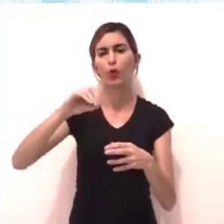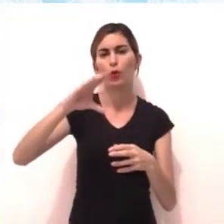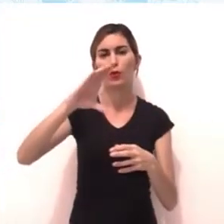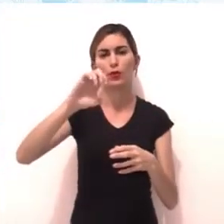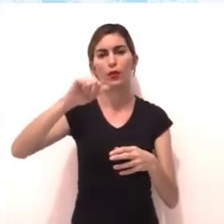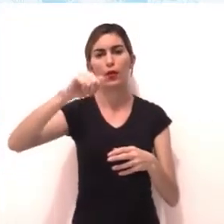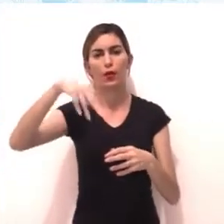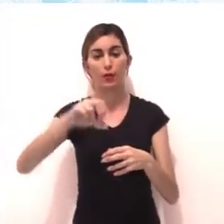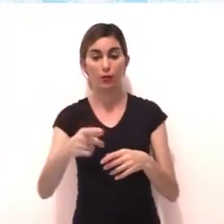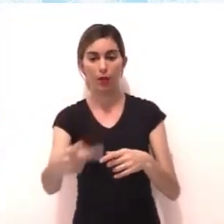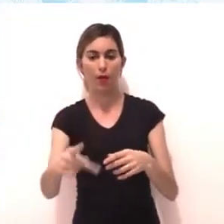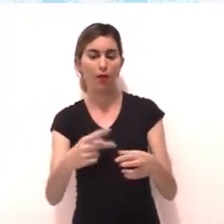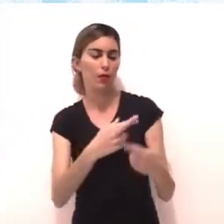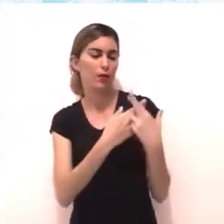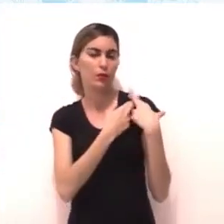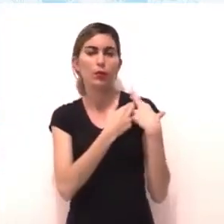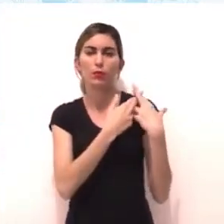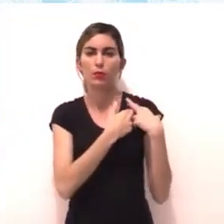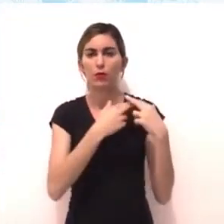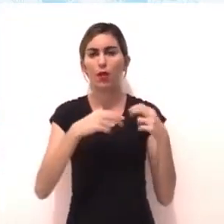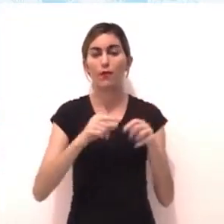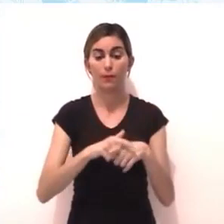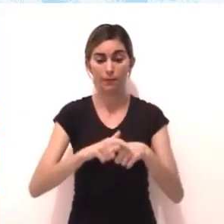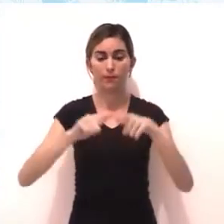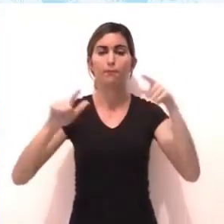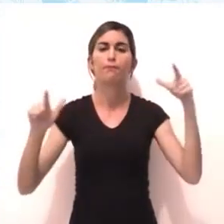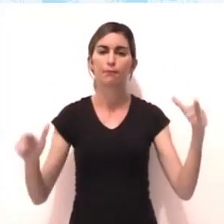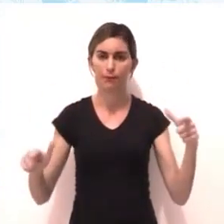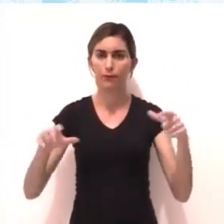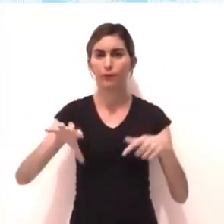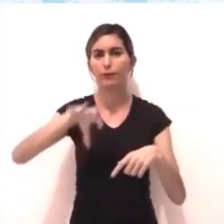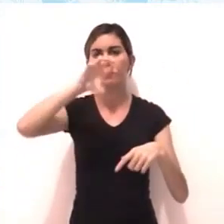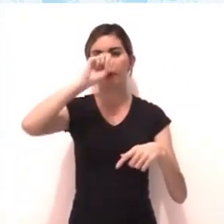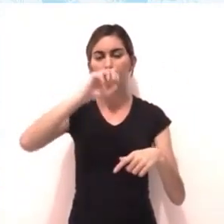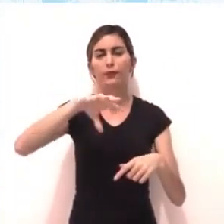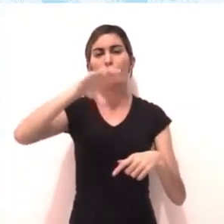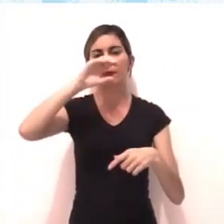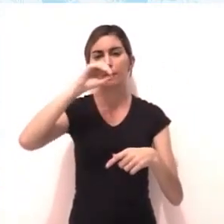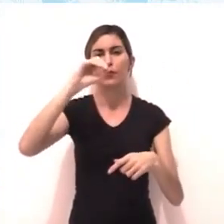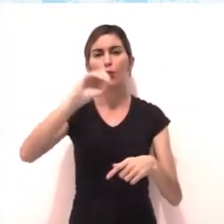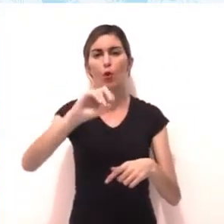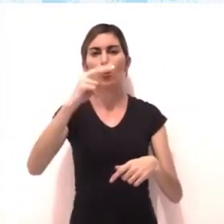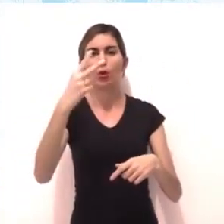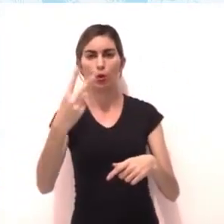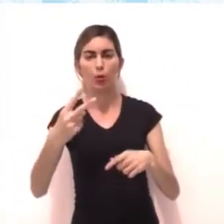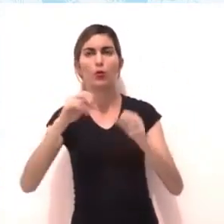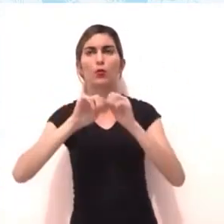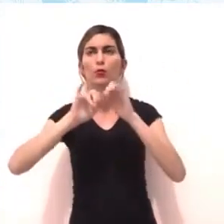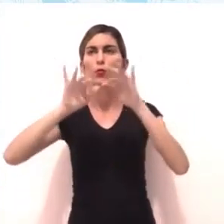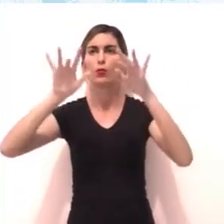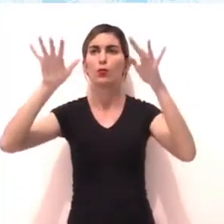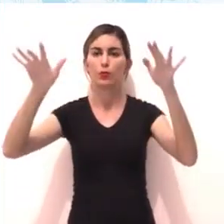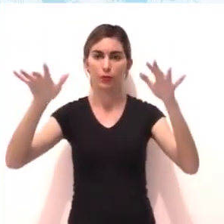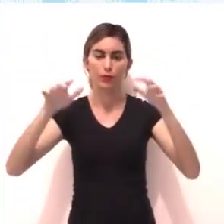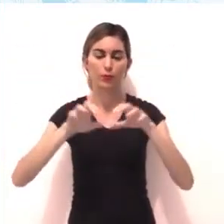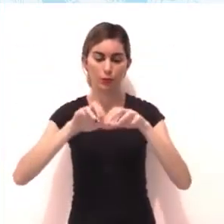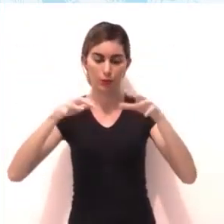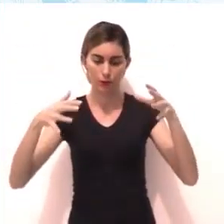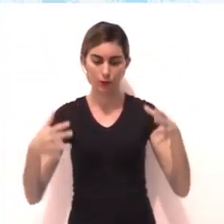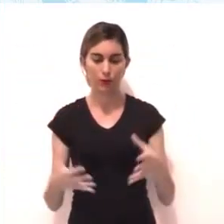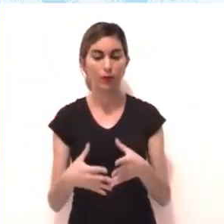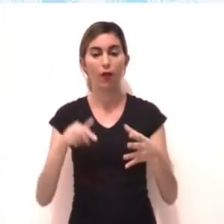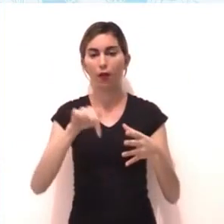elas são responsáveis pela produção de grande parte do oxigênio que existe na nossa atmosfera. E